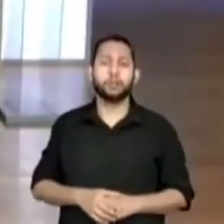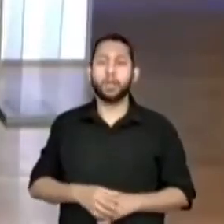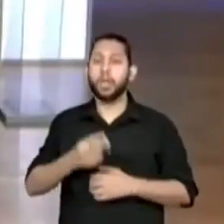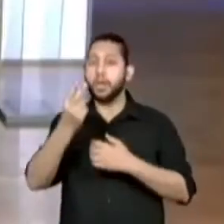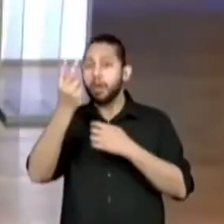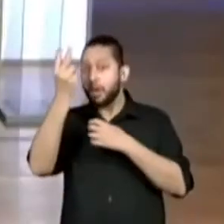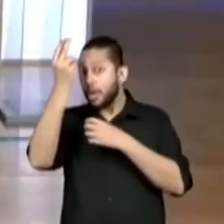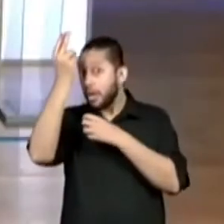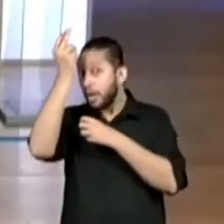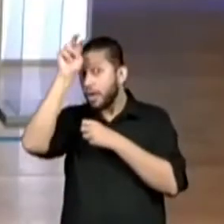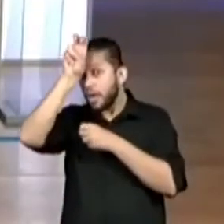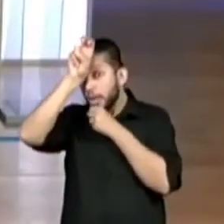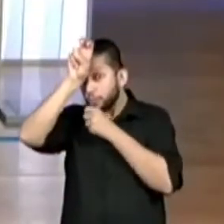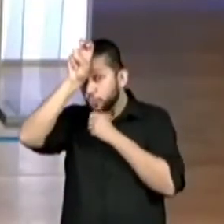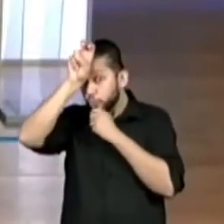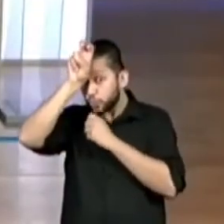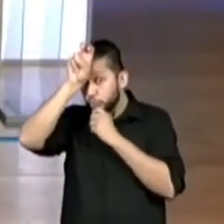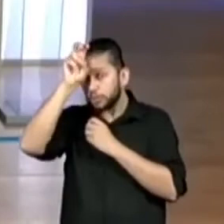de palavras no texto, né?